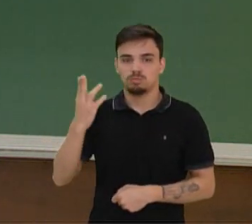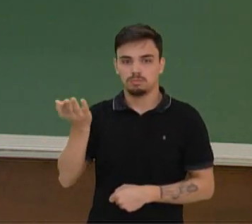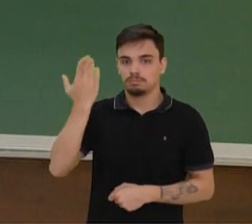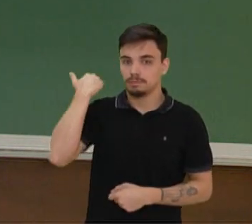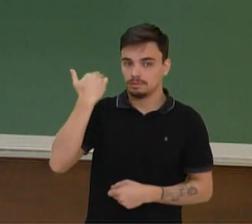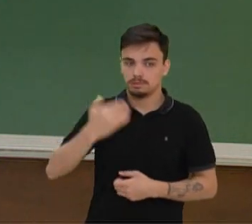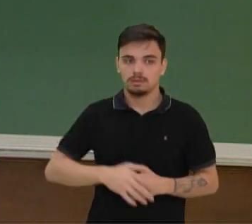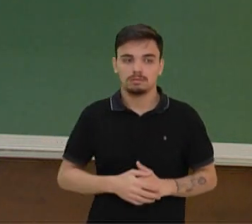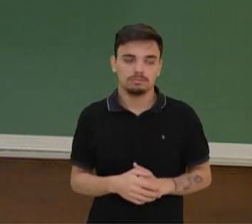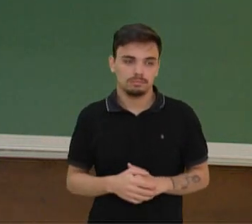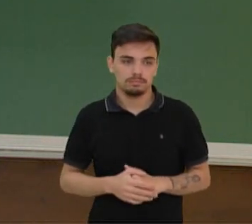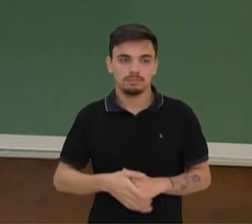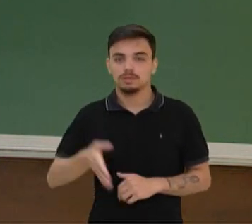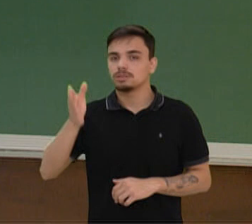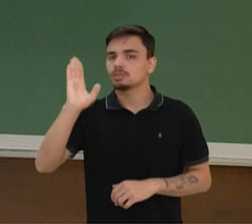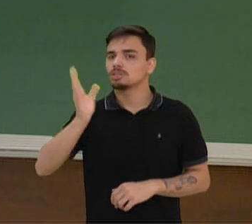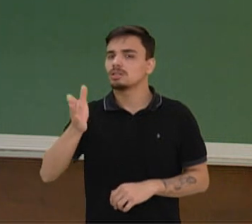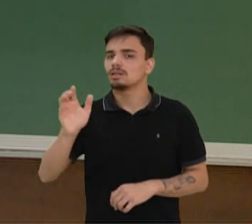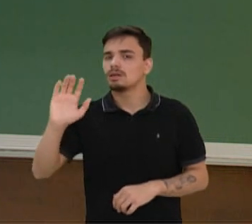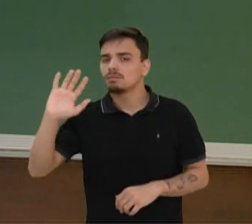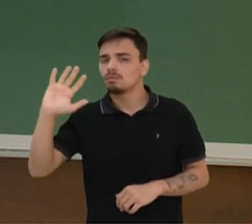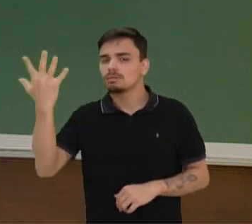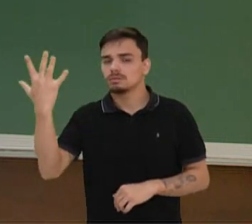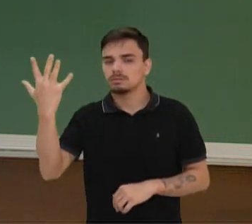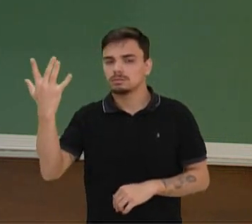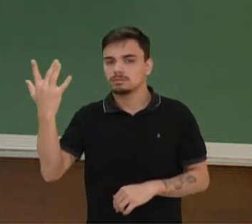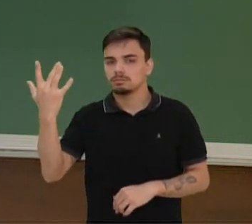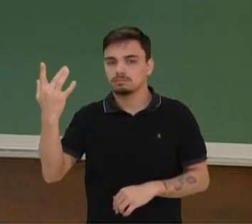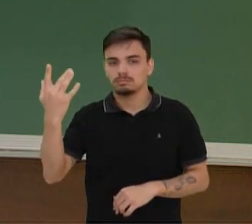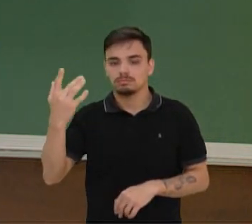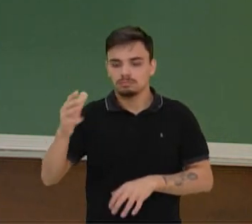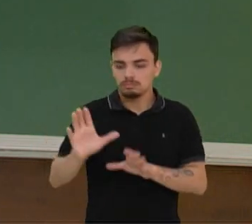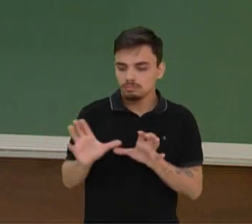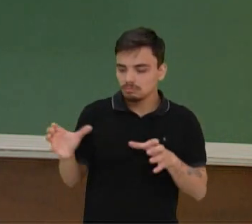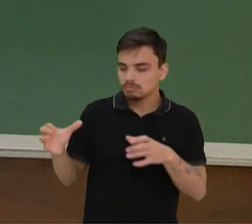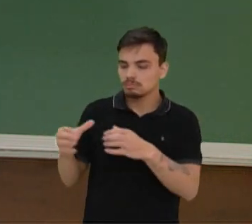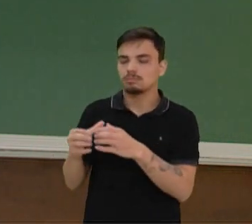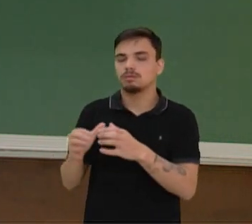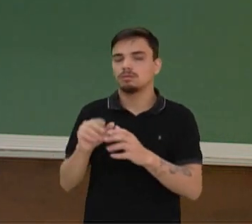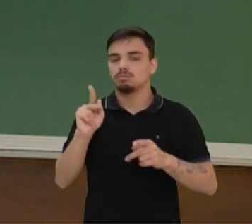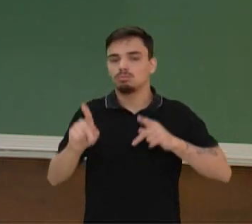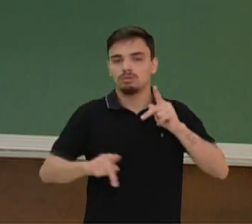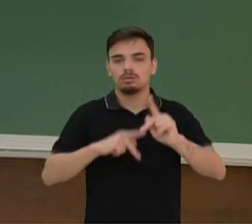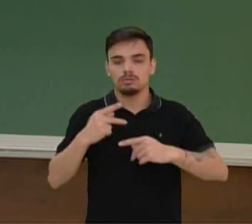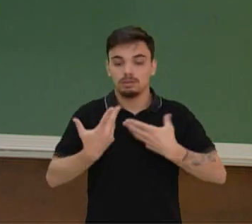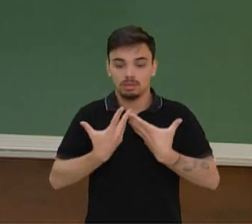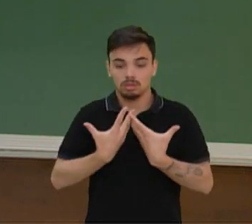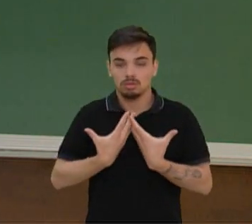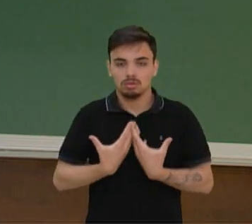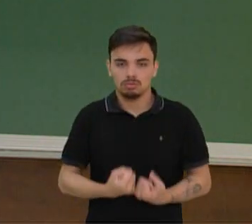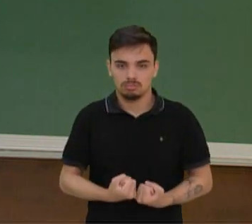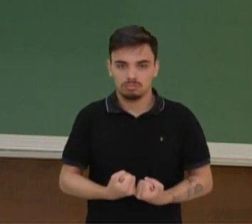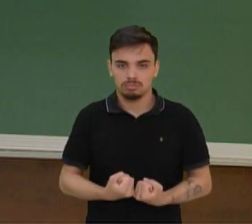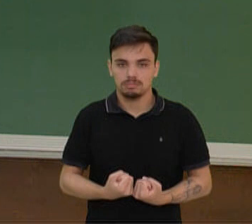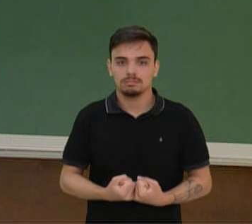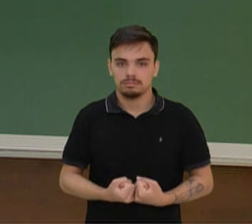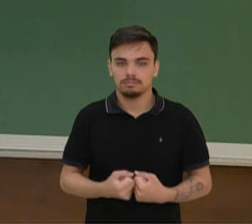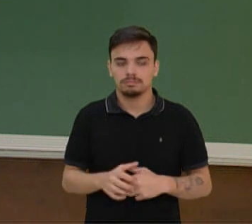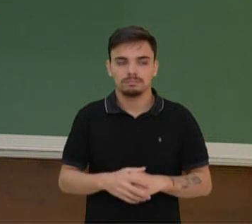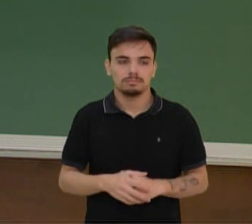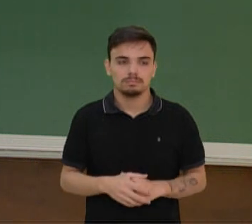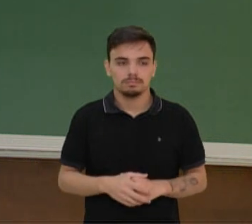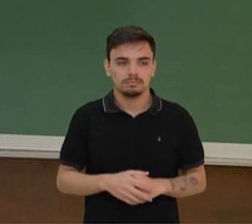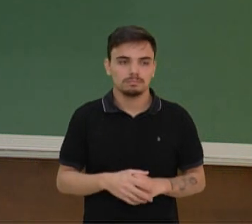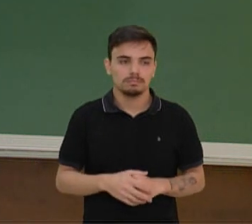aconteceu. Veja, já a parte da população adotou medidas de isolamento, não é? Vamos lá, então,